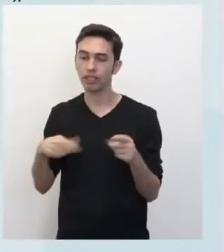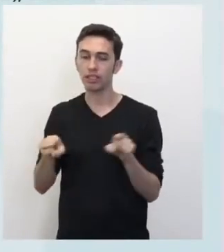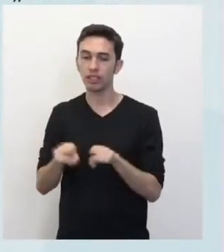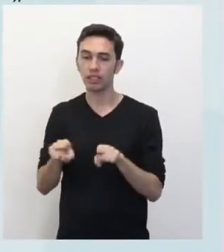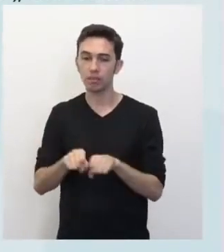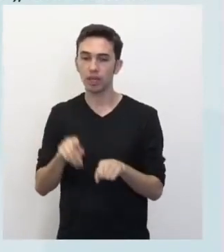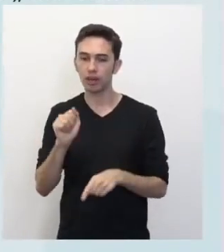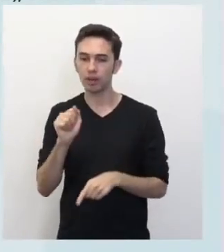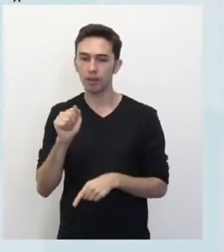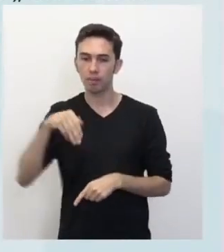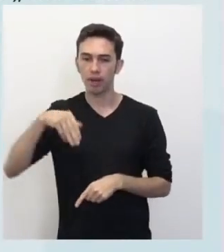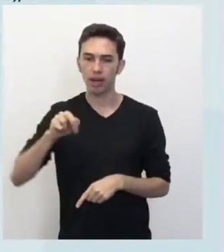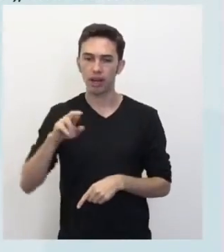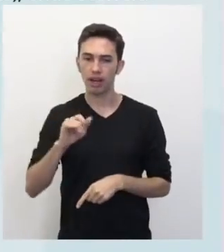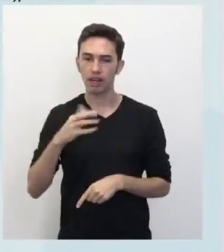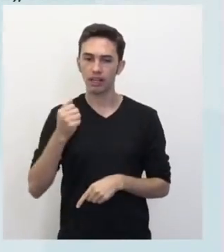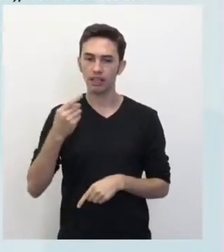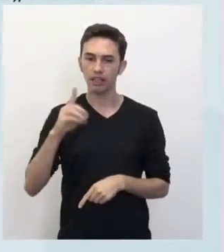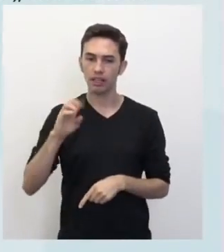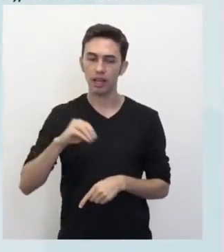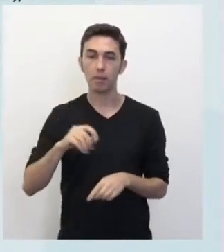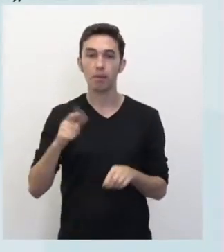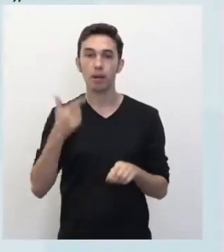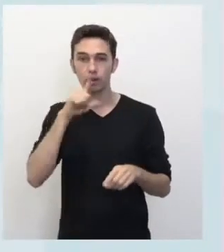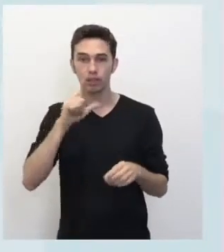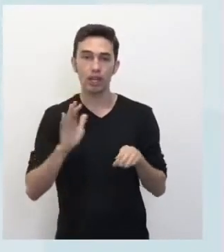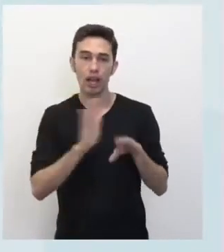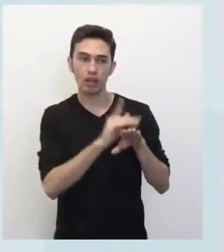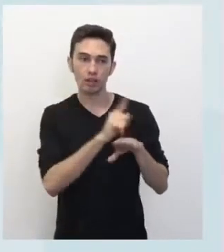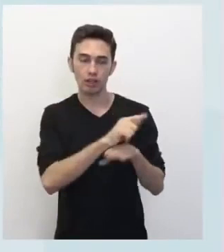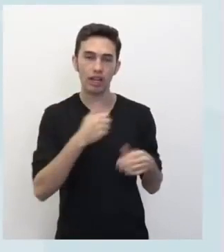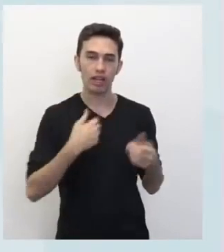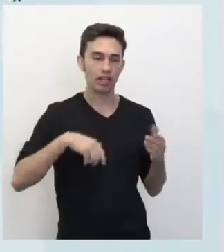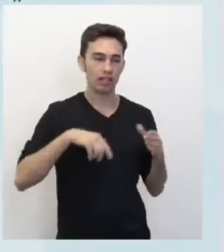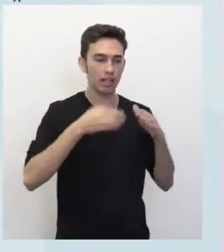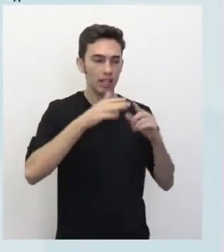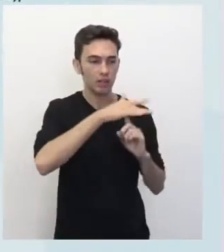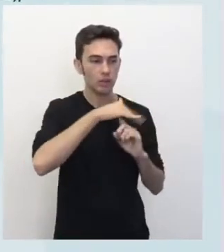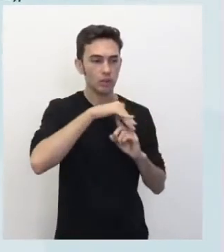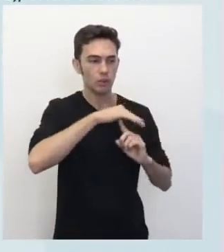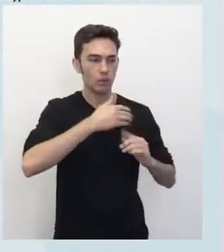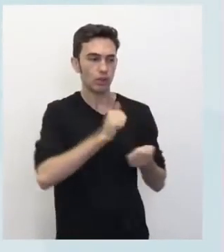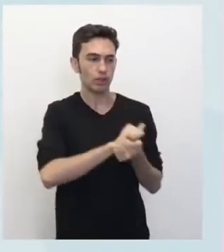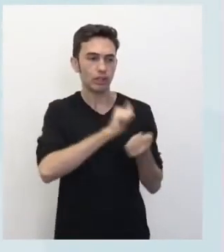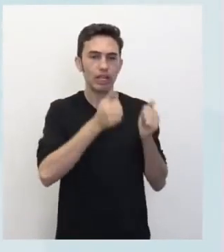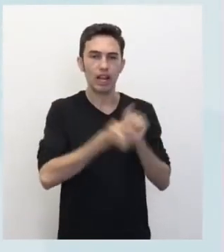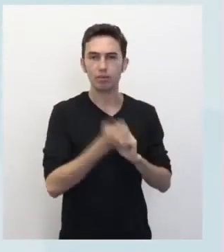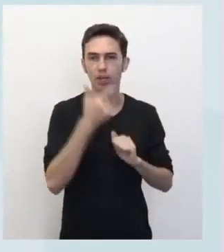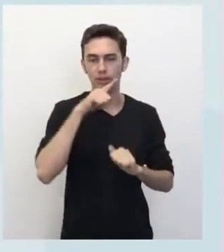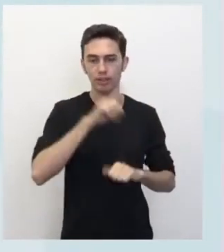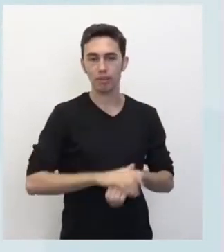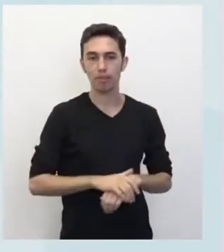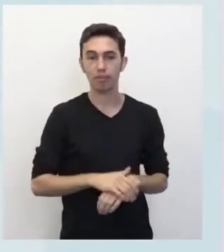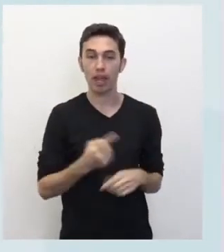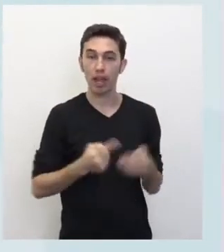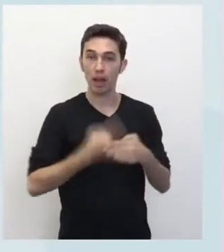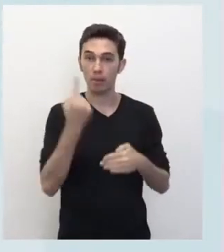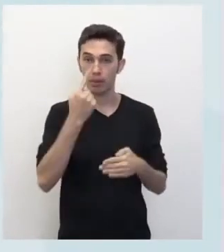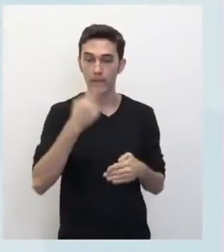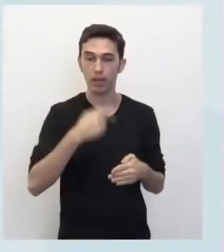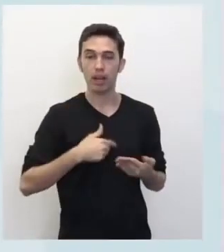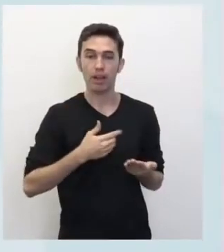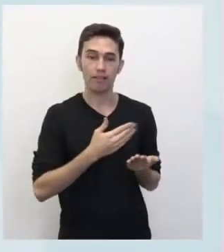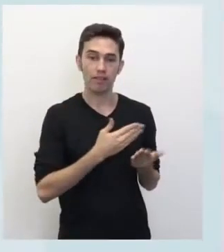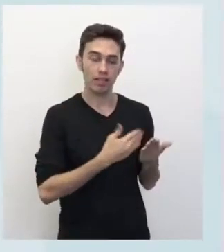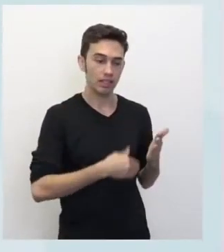as ararinhas azuis para auxiliar na reintrodução da espécie no habitat. A primeira soltura deve ocorrer ao longo